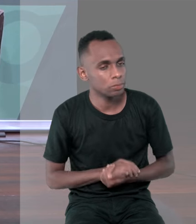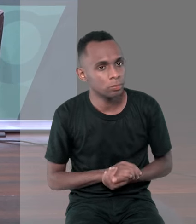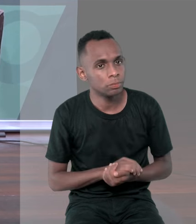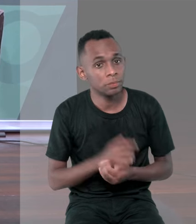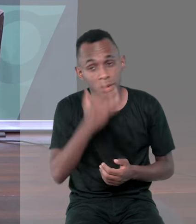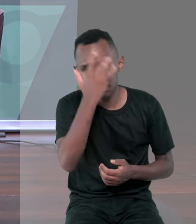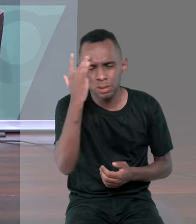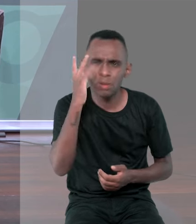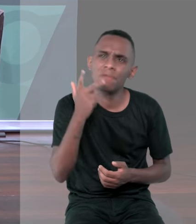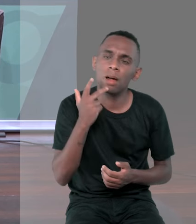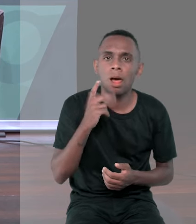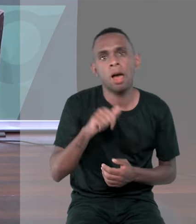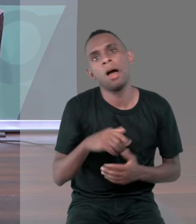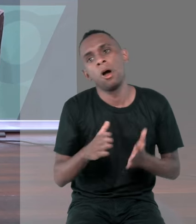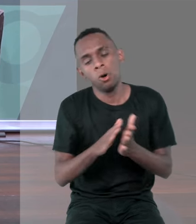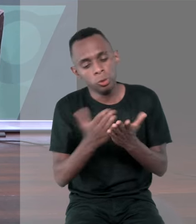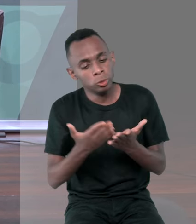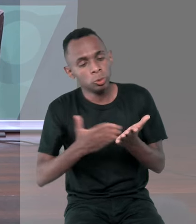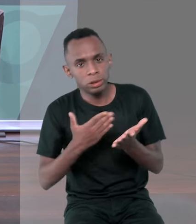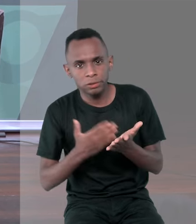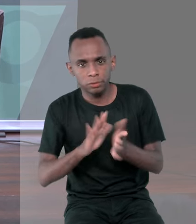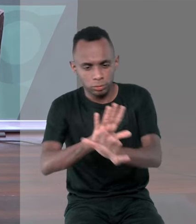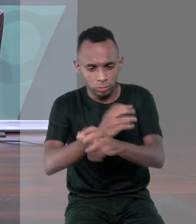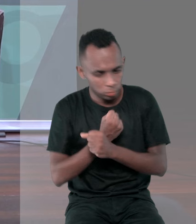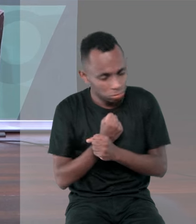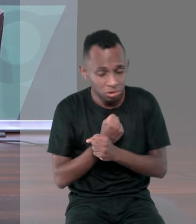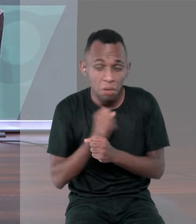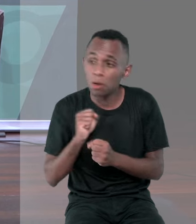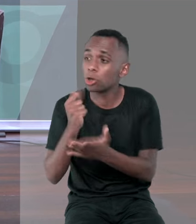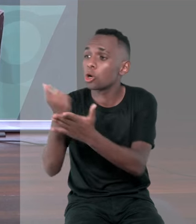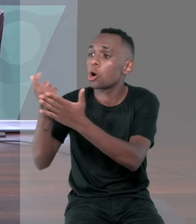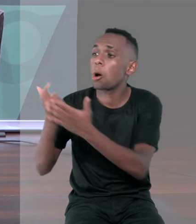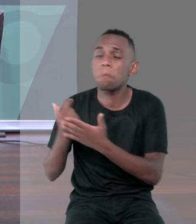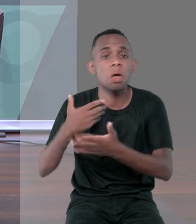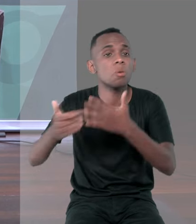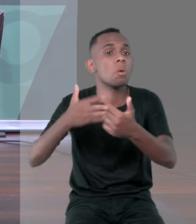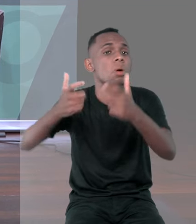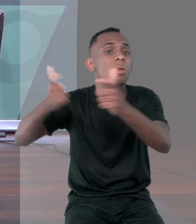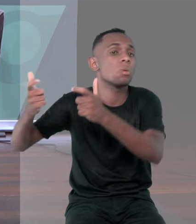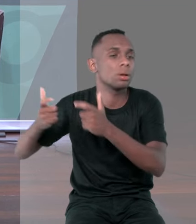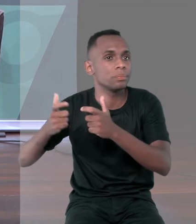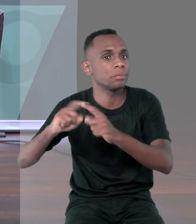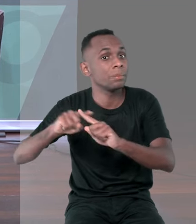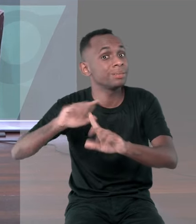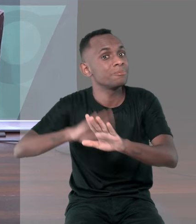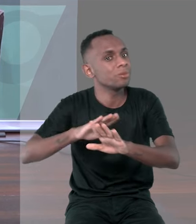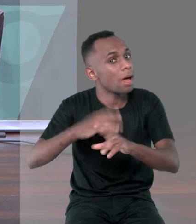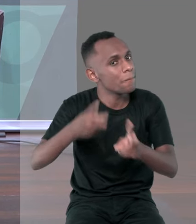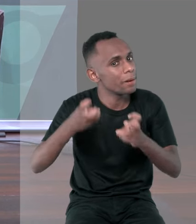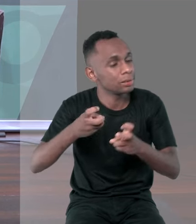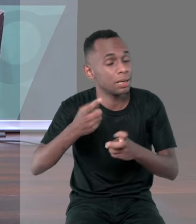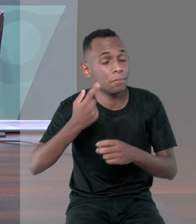As pessoas estão dizendo: ah, mas o livro não pode, não está censurado, a gente pode comprar ele em qualquer lugar. Mas vejam, a gente